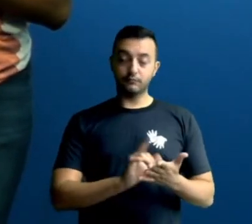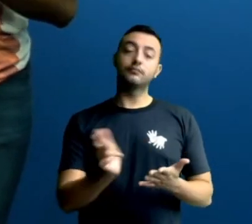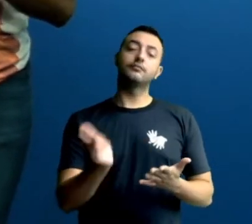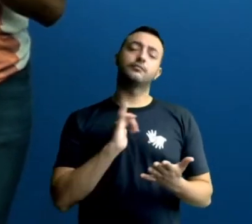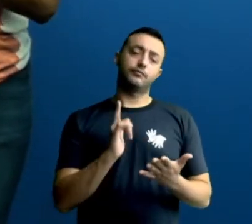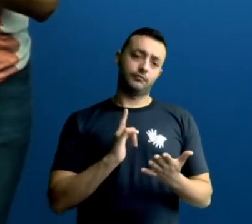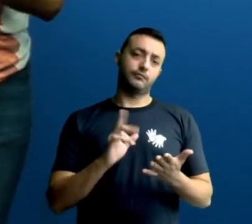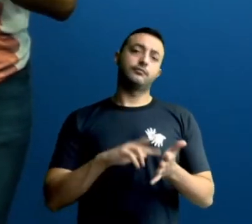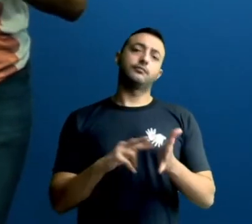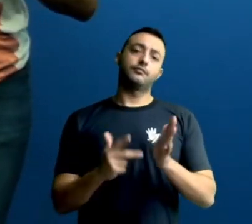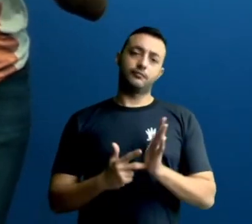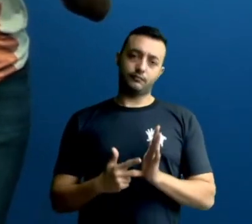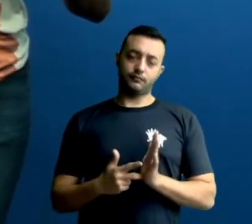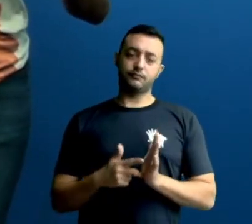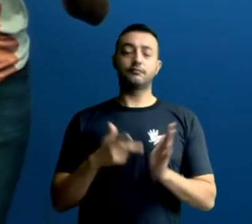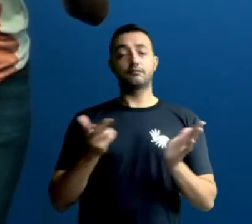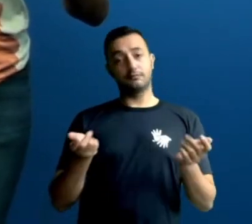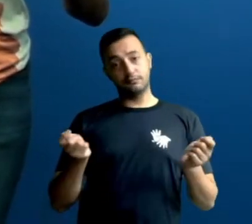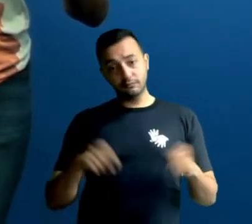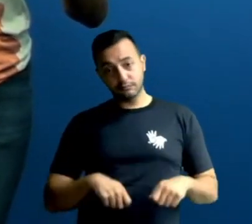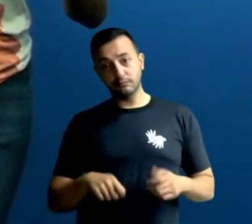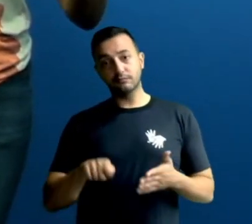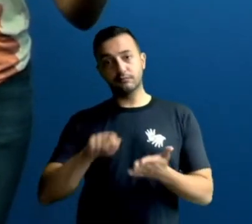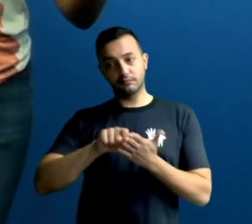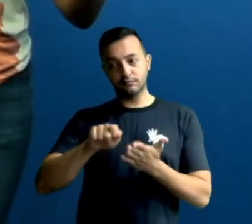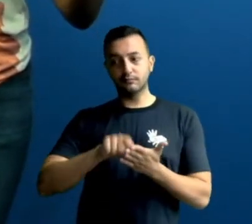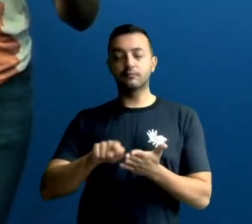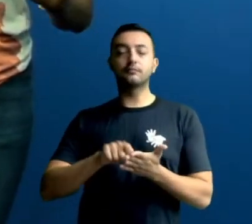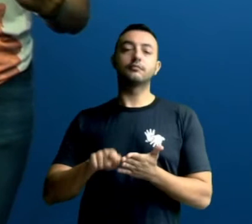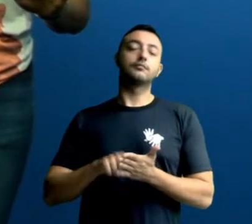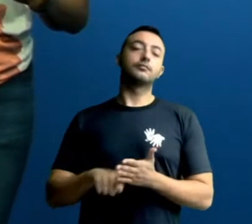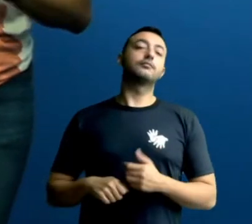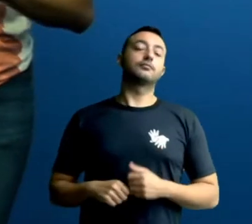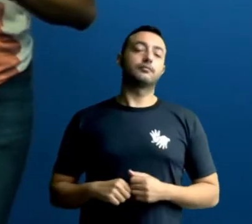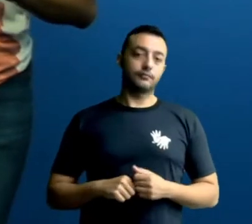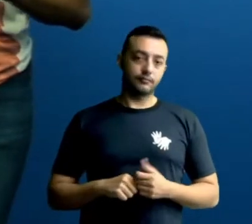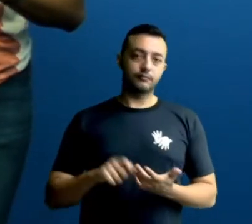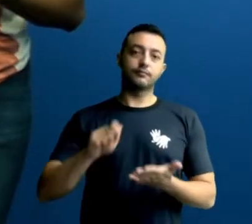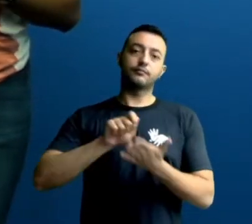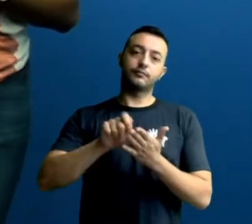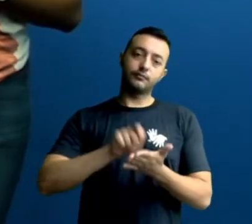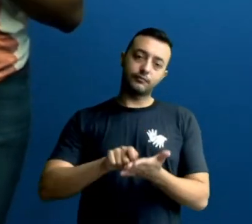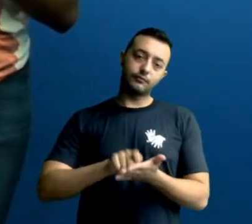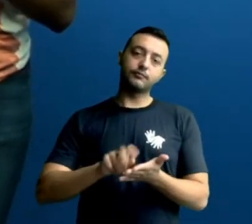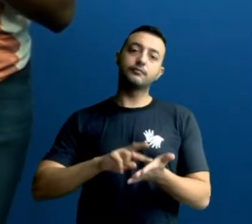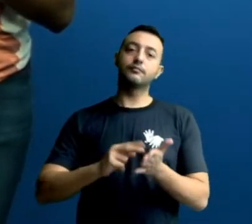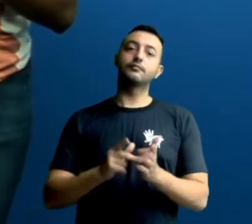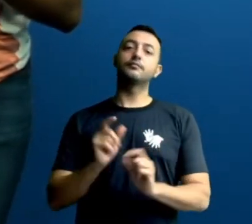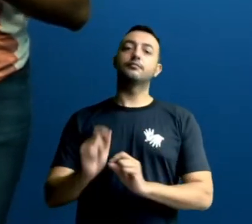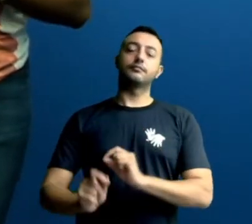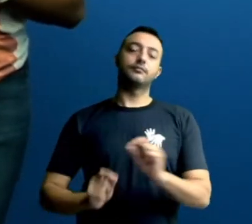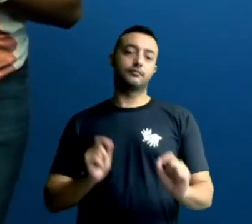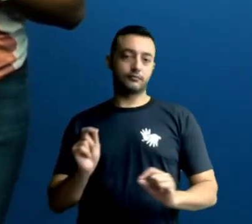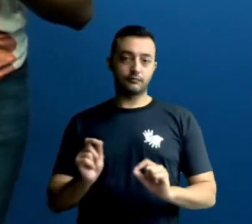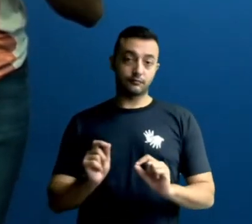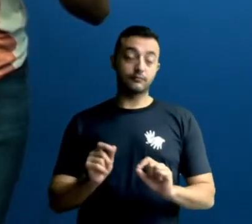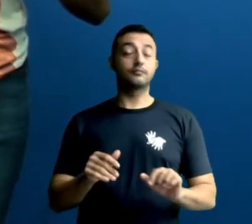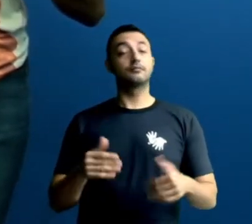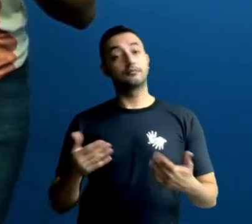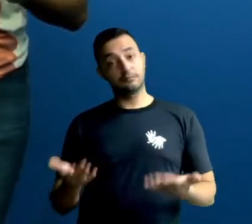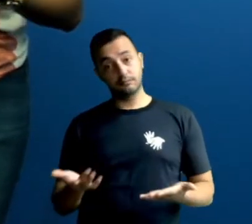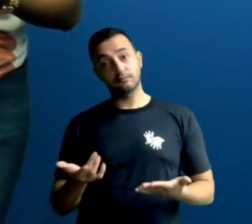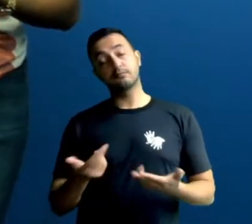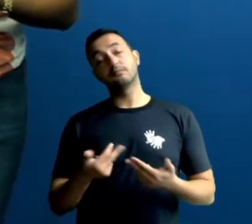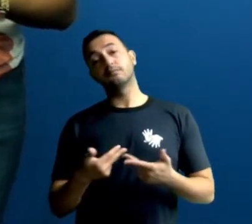lá o significado, se possível, escreve. Coloca lá anotado o que significa aquele termo, porque aí